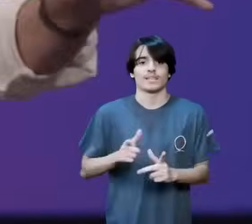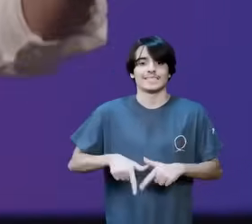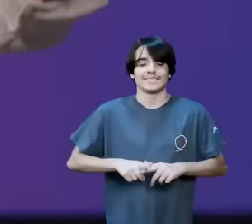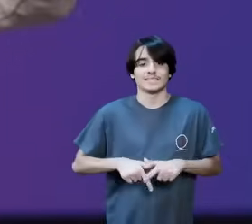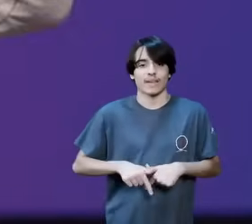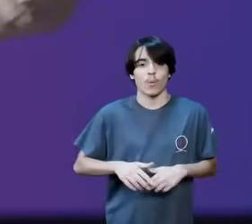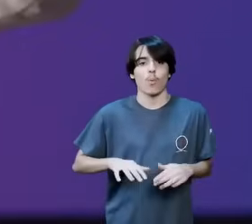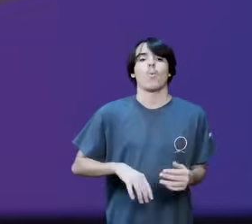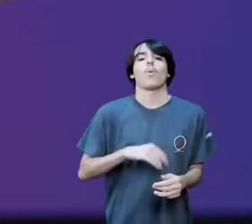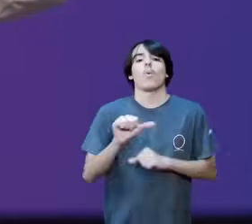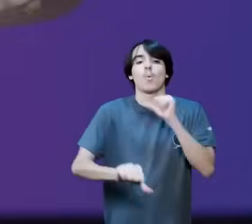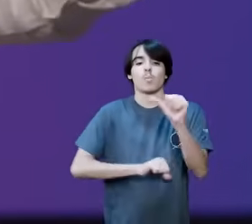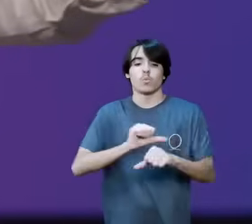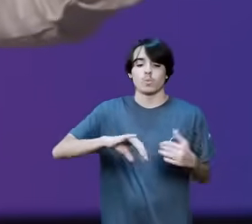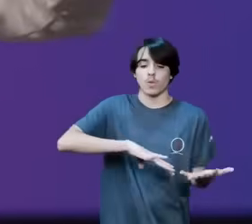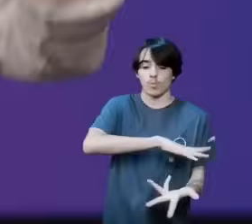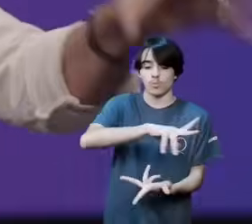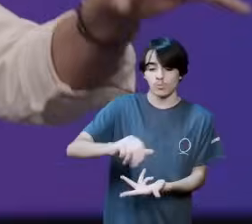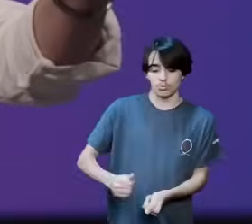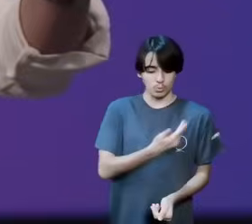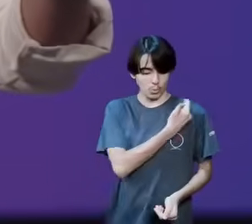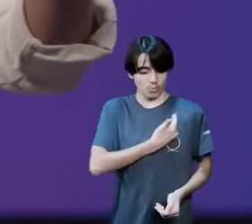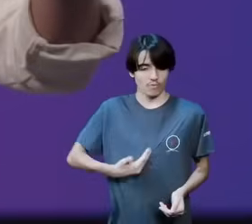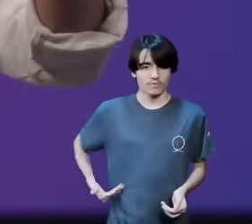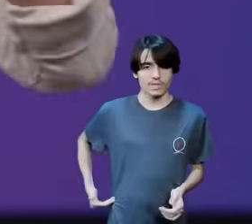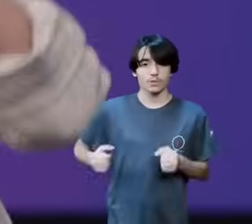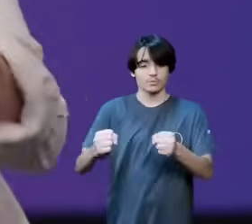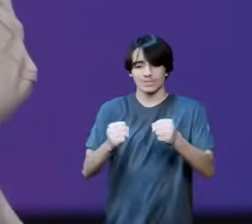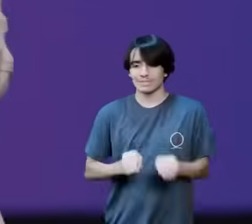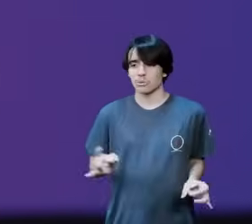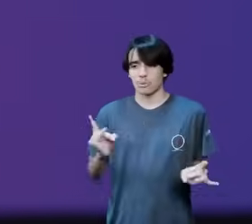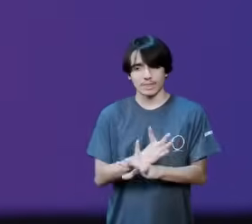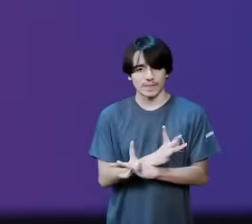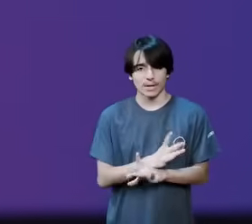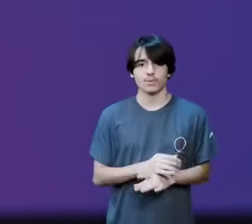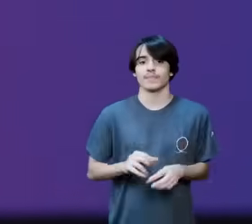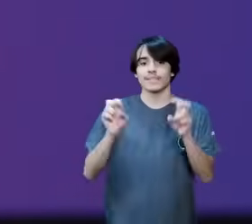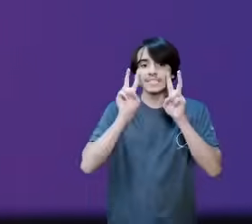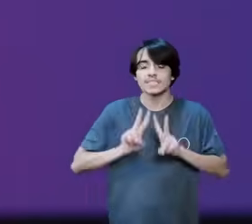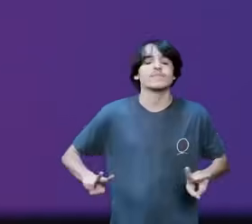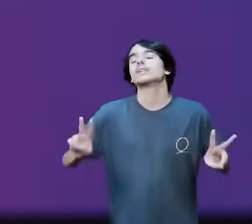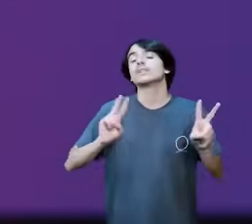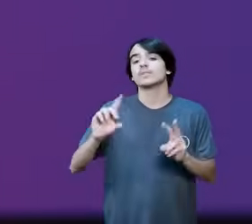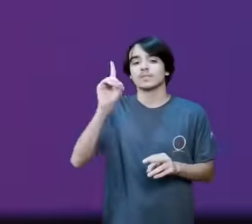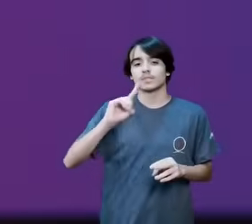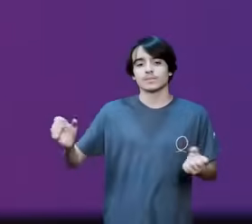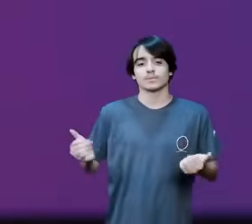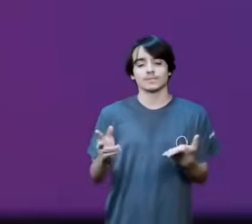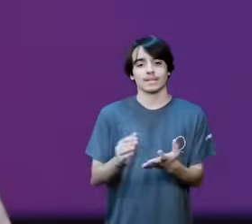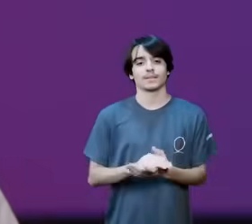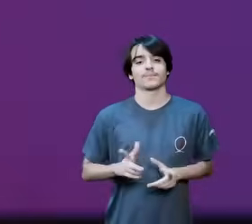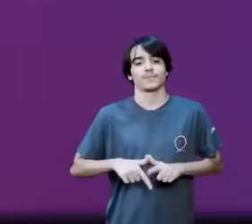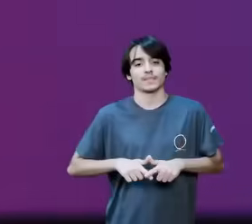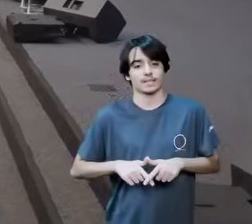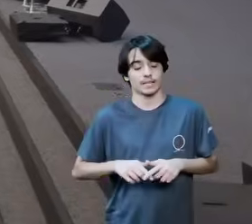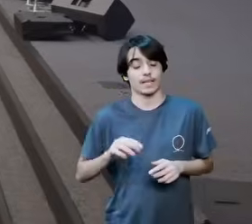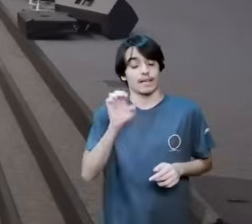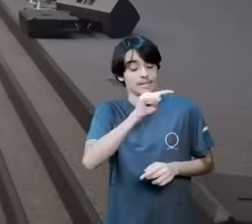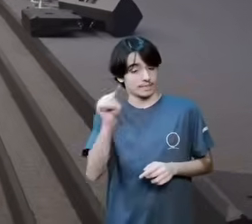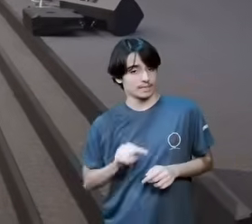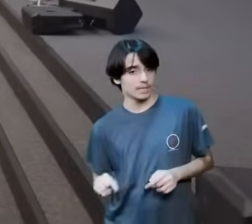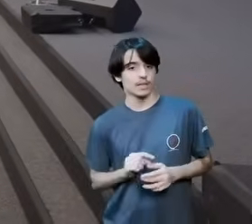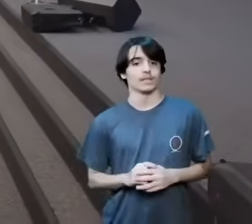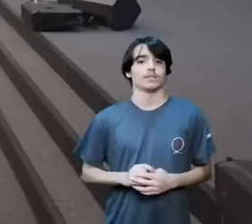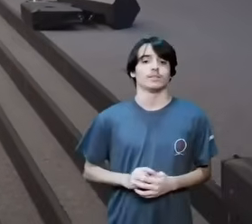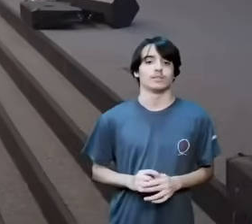Israel mexe com o mundo, com os governos, com os poderes. Nessa visão que Deus entrega a Ezequiel, toda ela